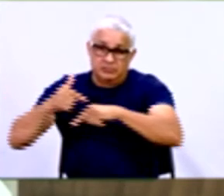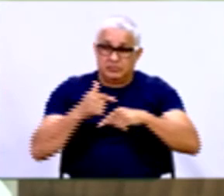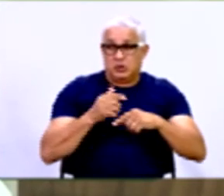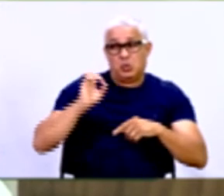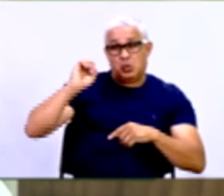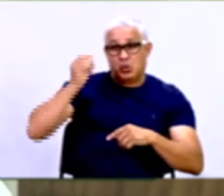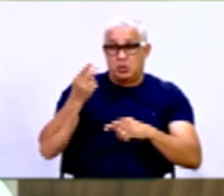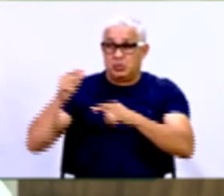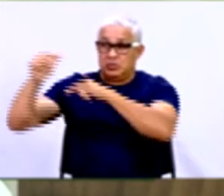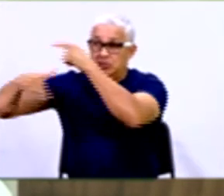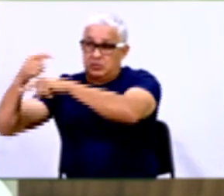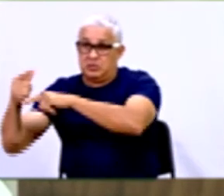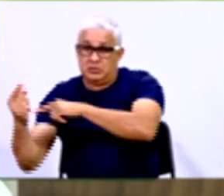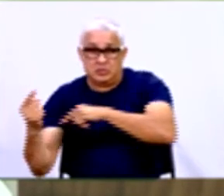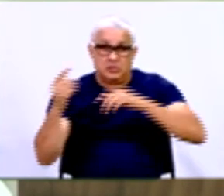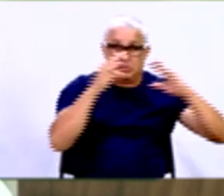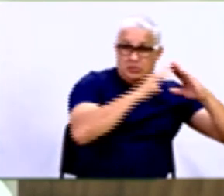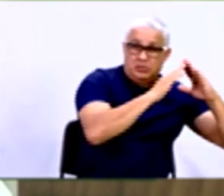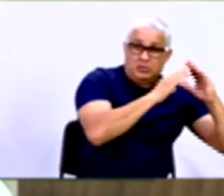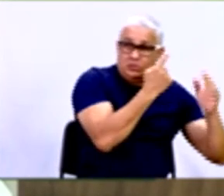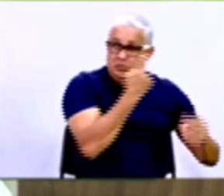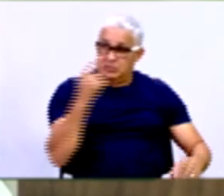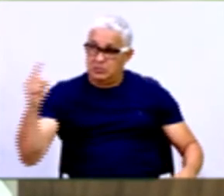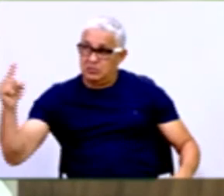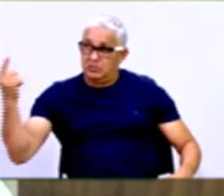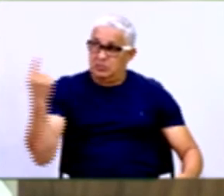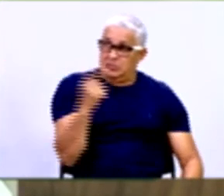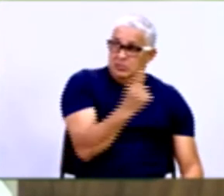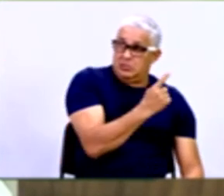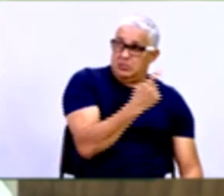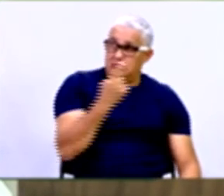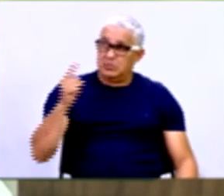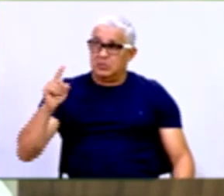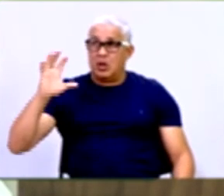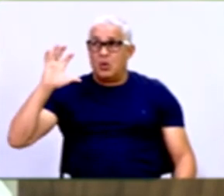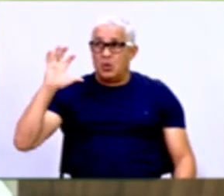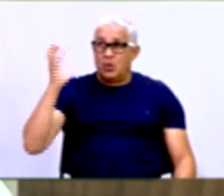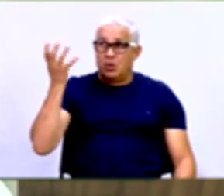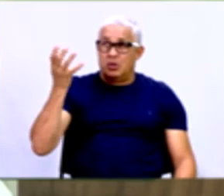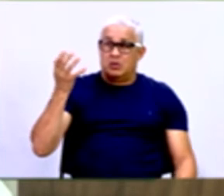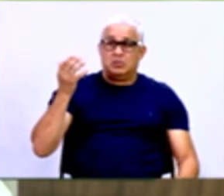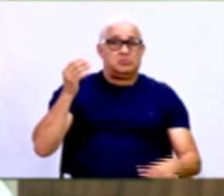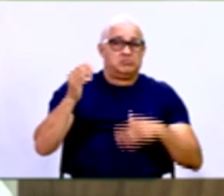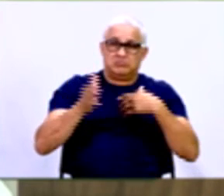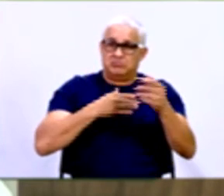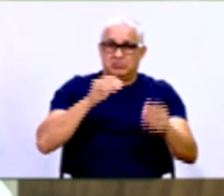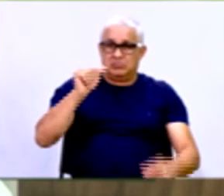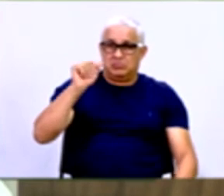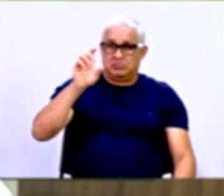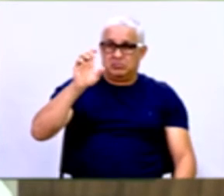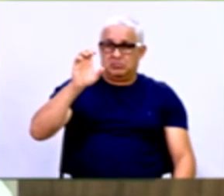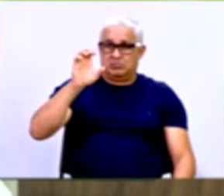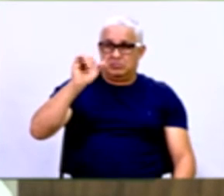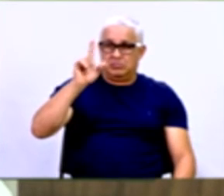trabalho para a sua residência. Quando o trabalhador sofre um acidente nesse percurso, seja um acidente de trânsito ou